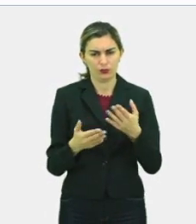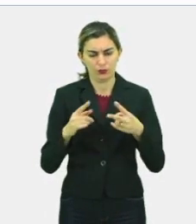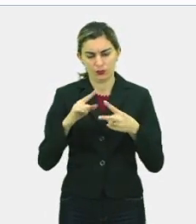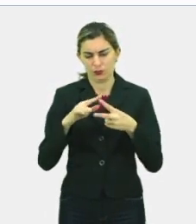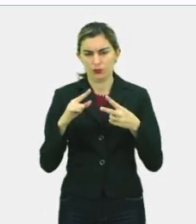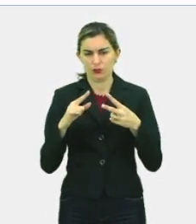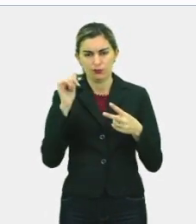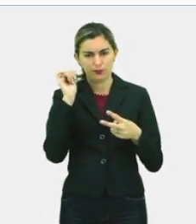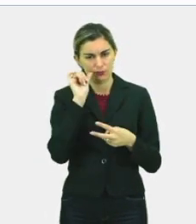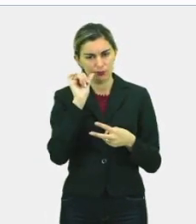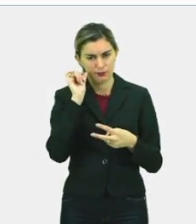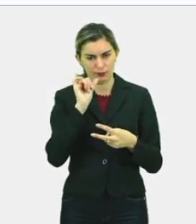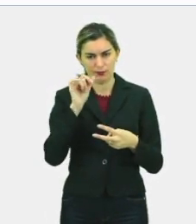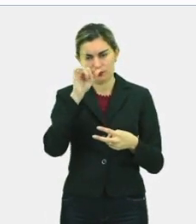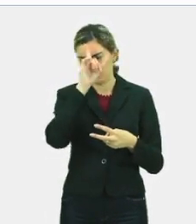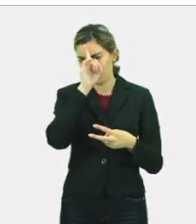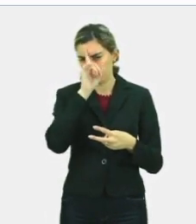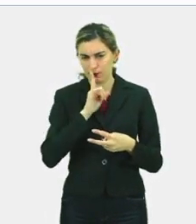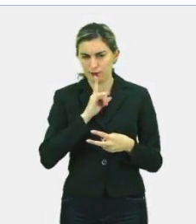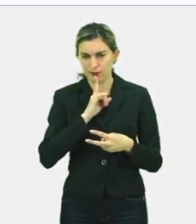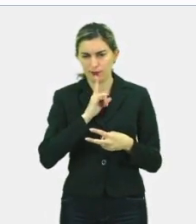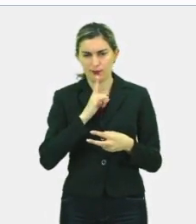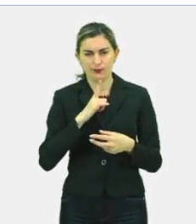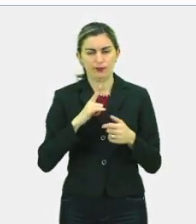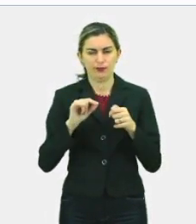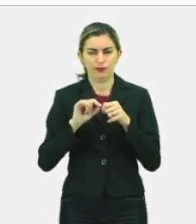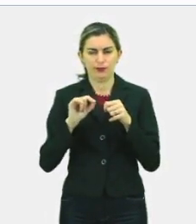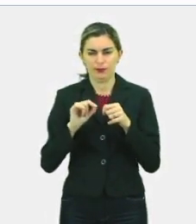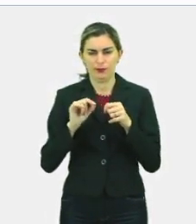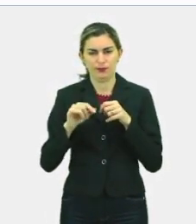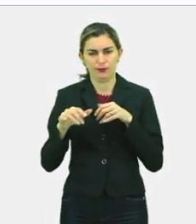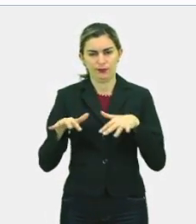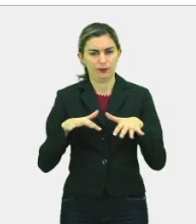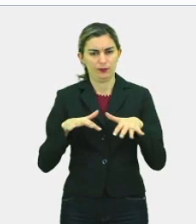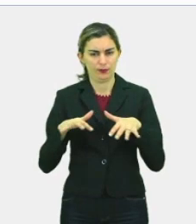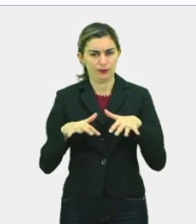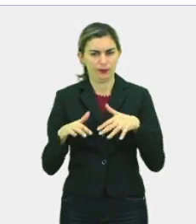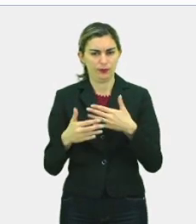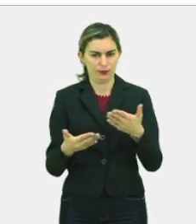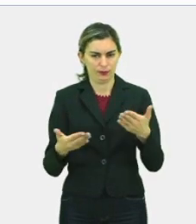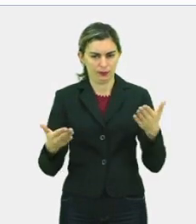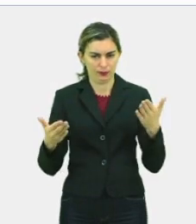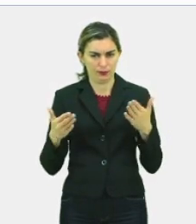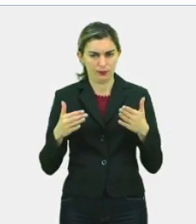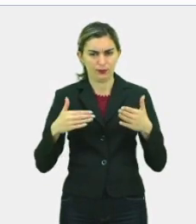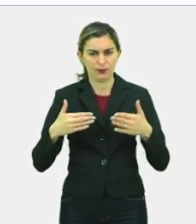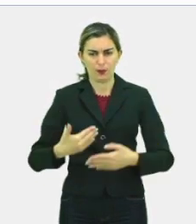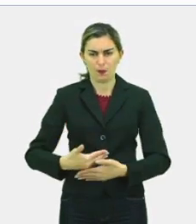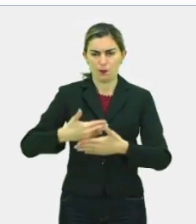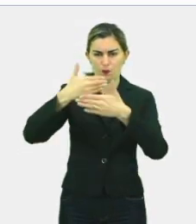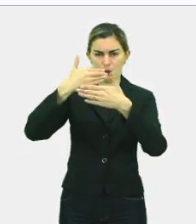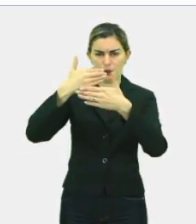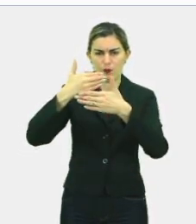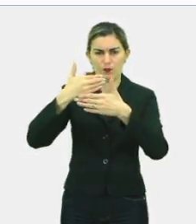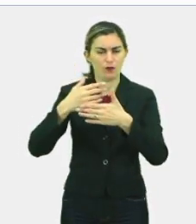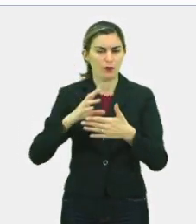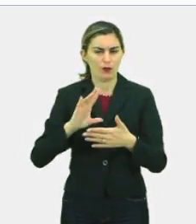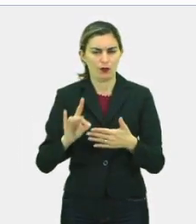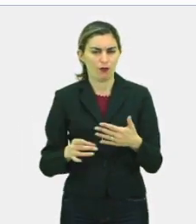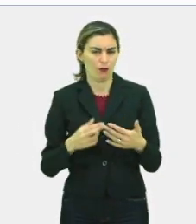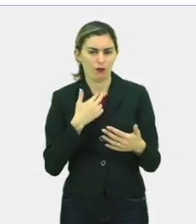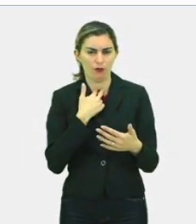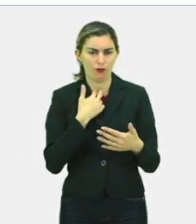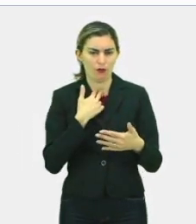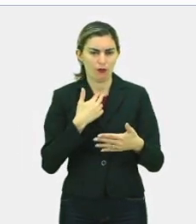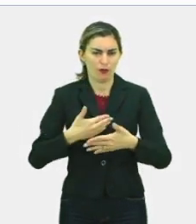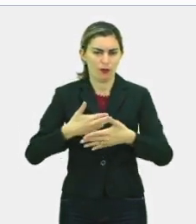justamente as duas meninas de camisa amarela estão realizando esse movimento de bloqueio. Detalhe, não